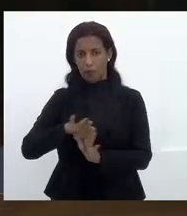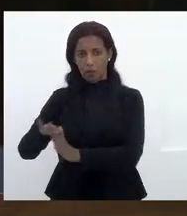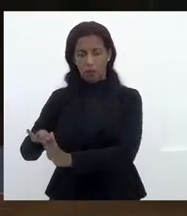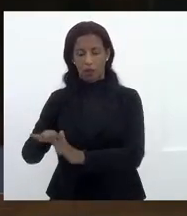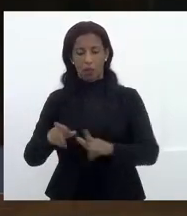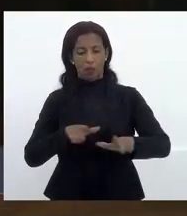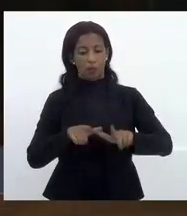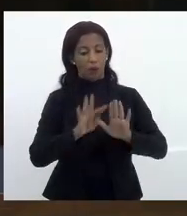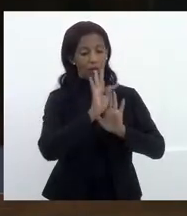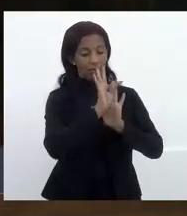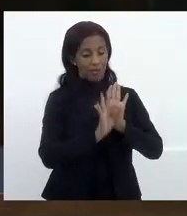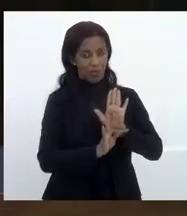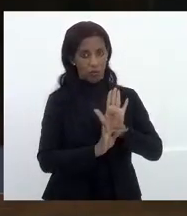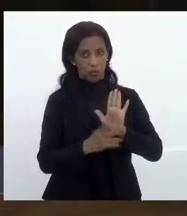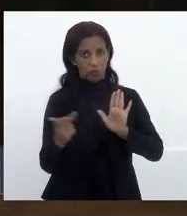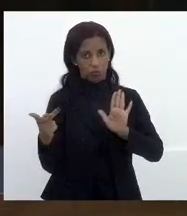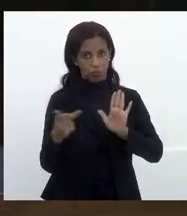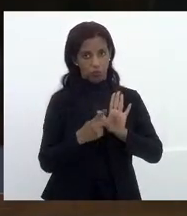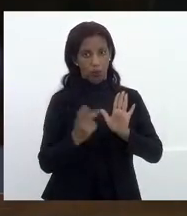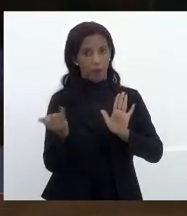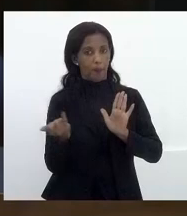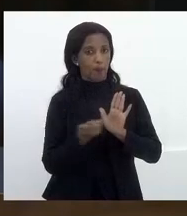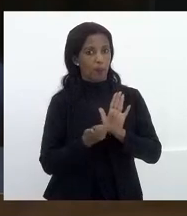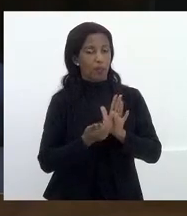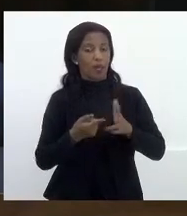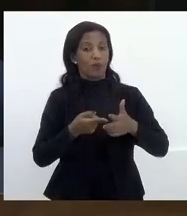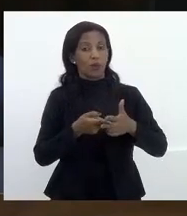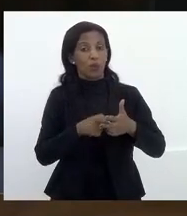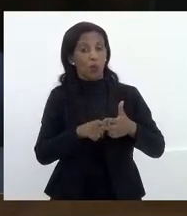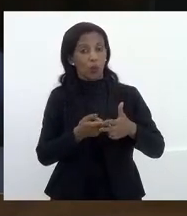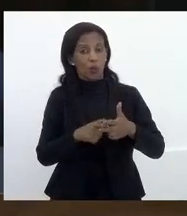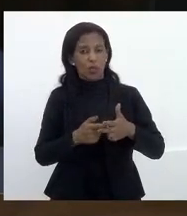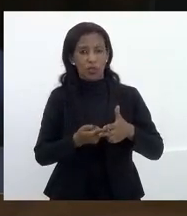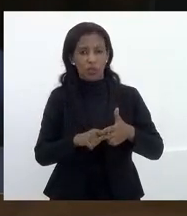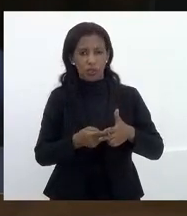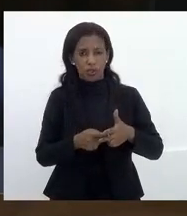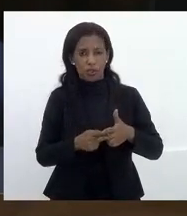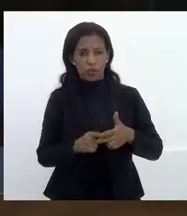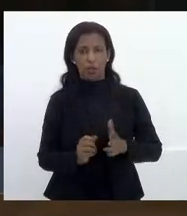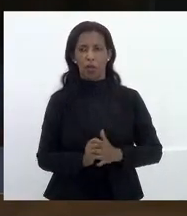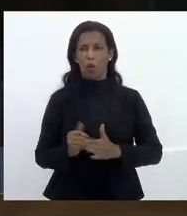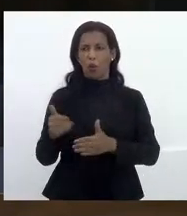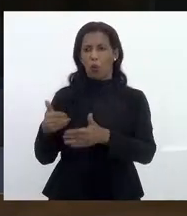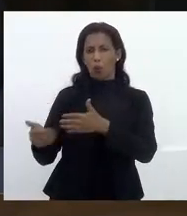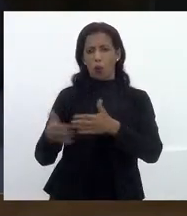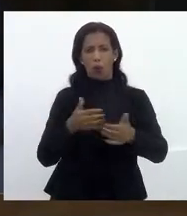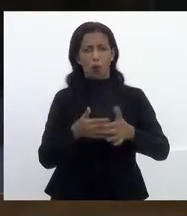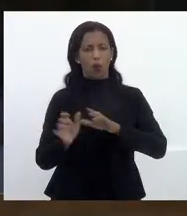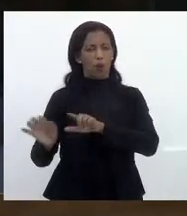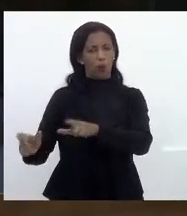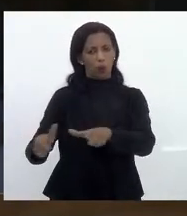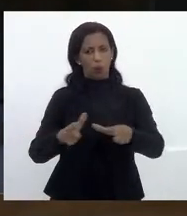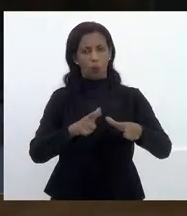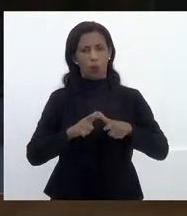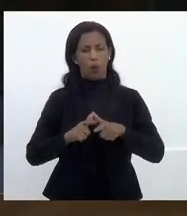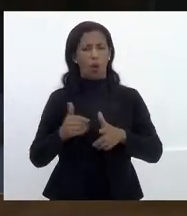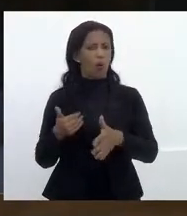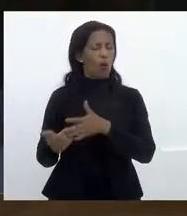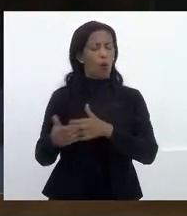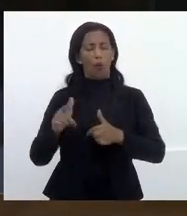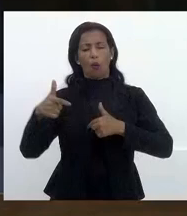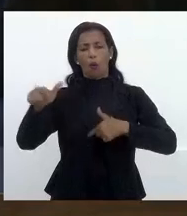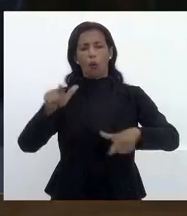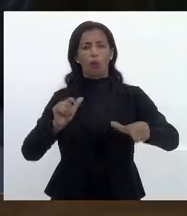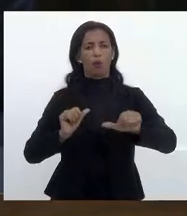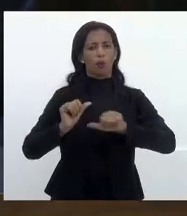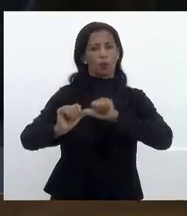trabalhar em cima do texto original e corrigir em qualquer essa não só essa Mas qualquer